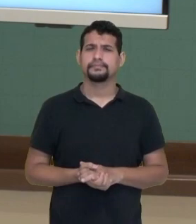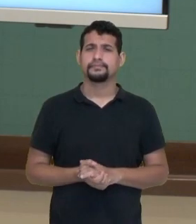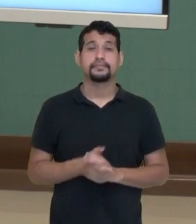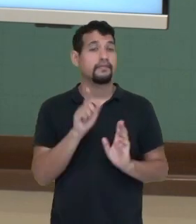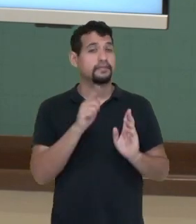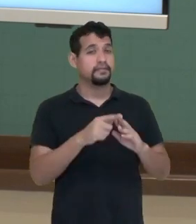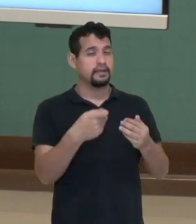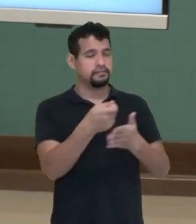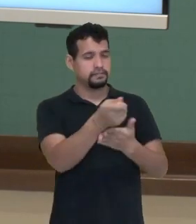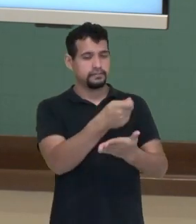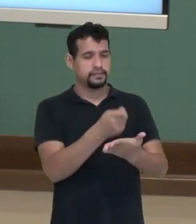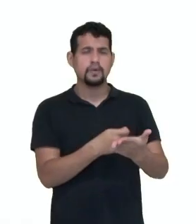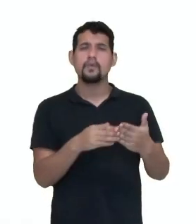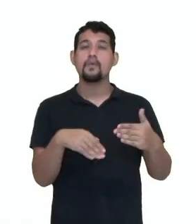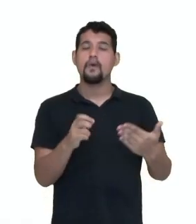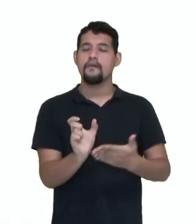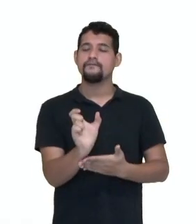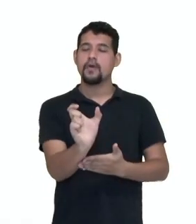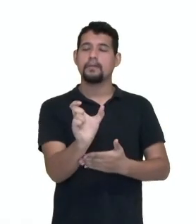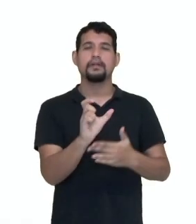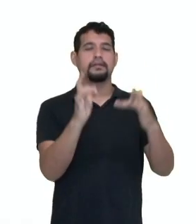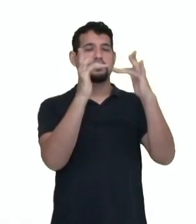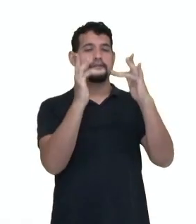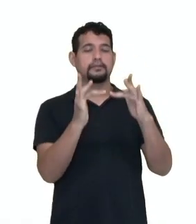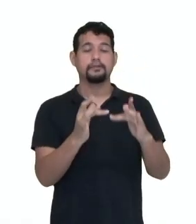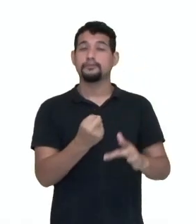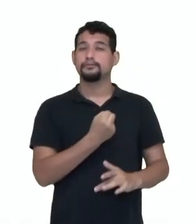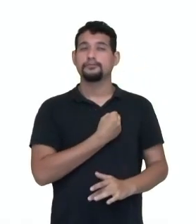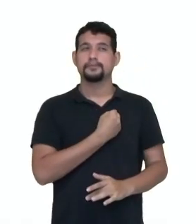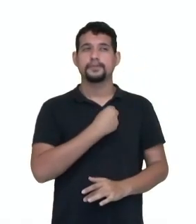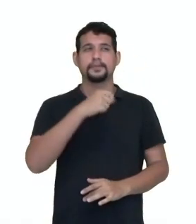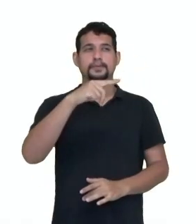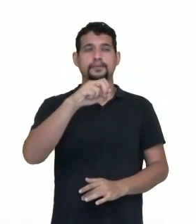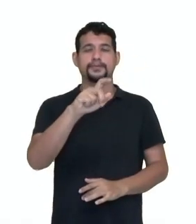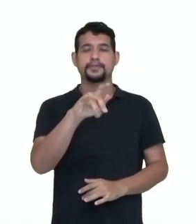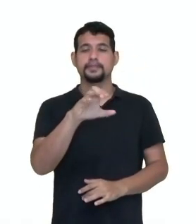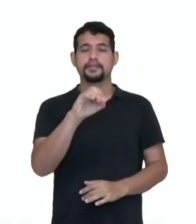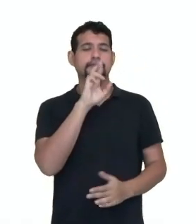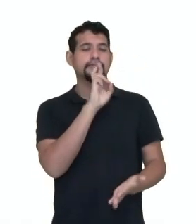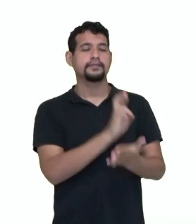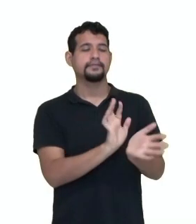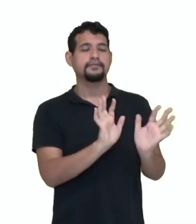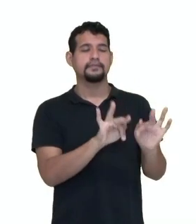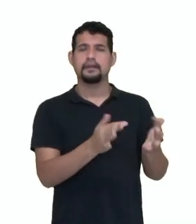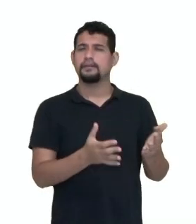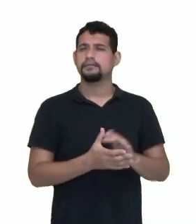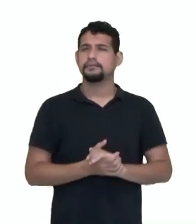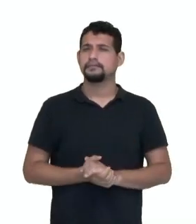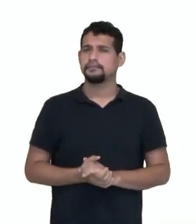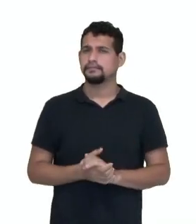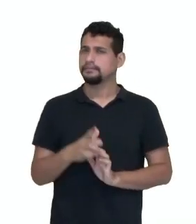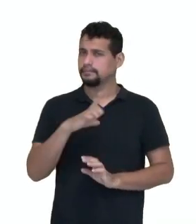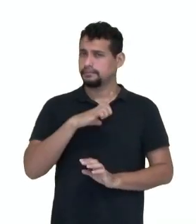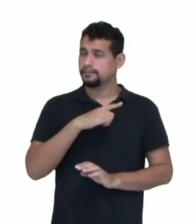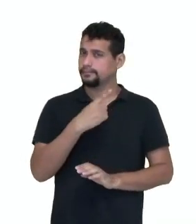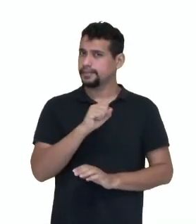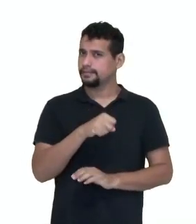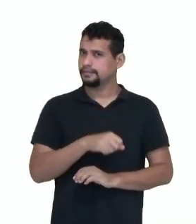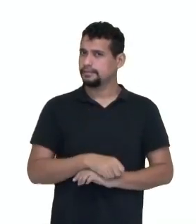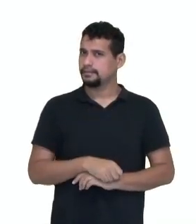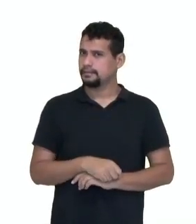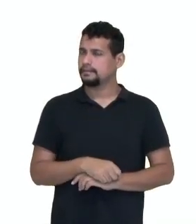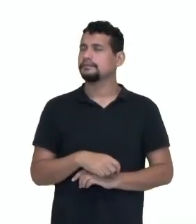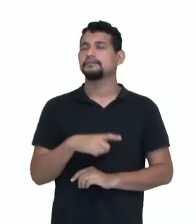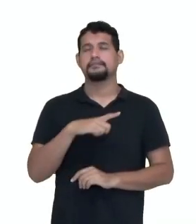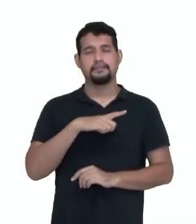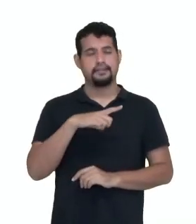Escreva uma fórmula que permita relacionar o número escolhido ao resultado final. Existe uma?